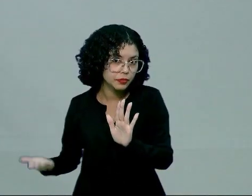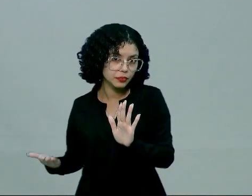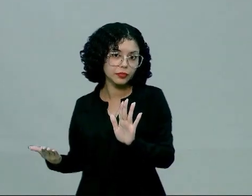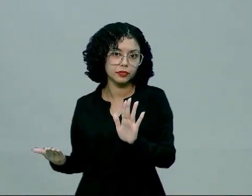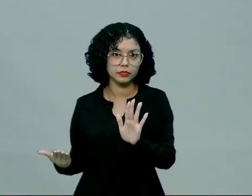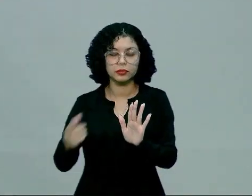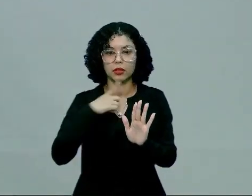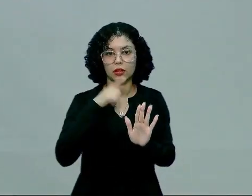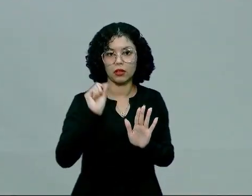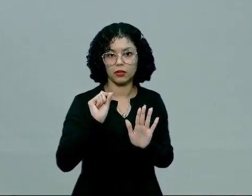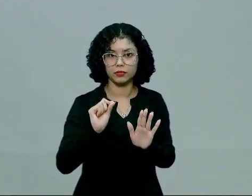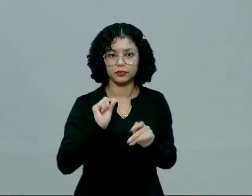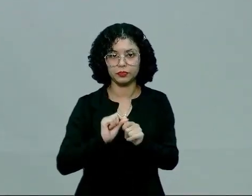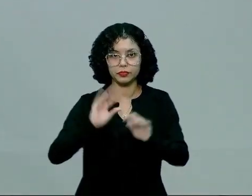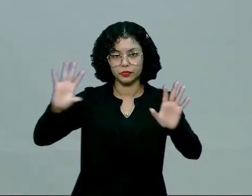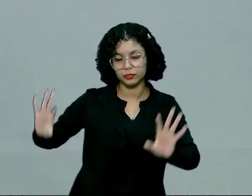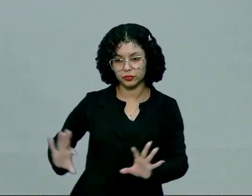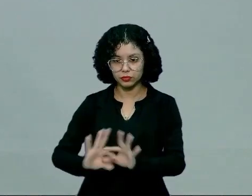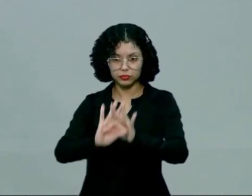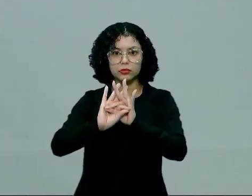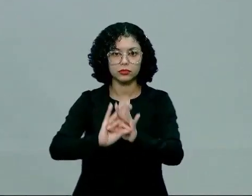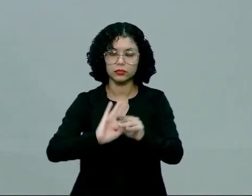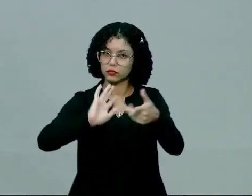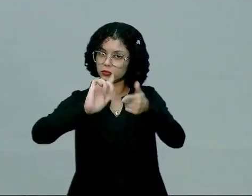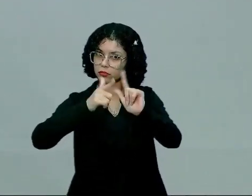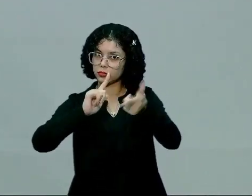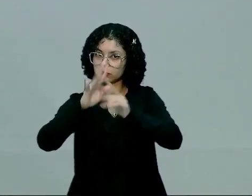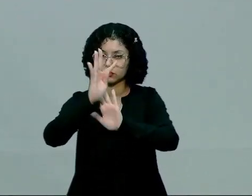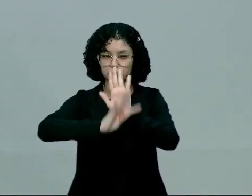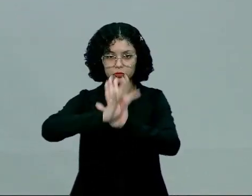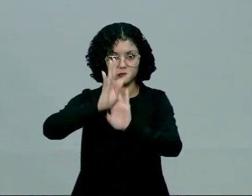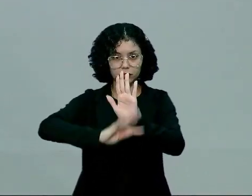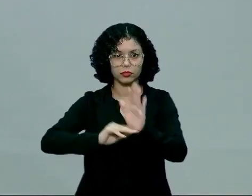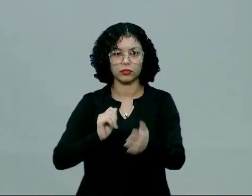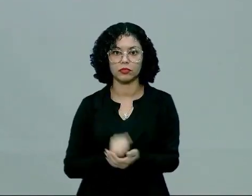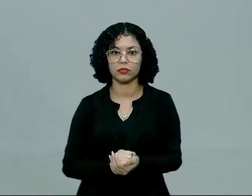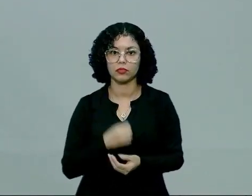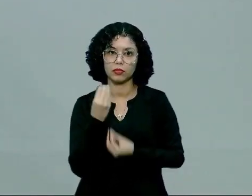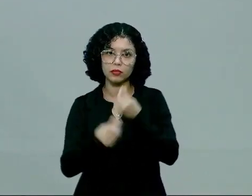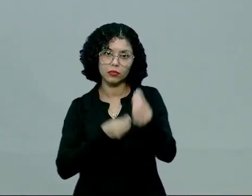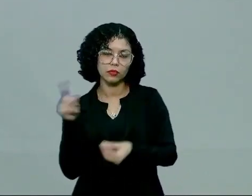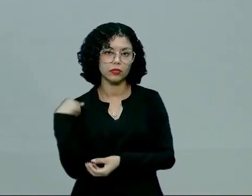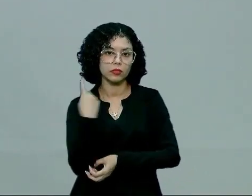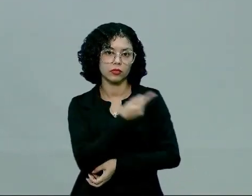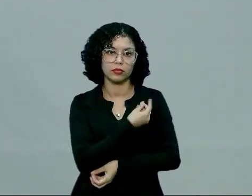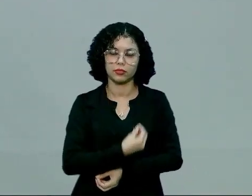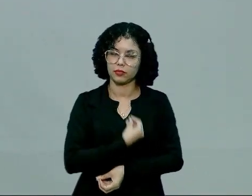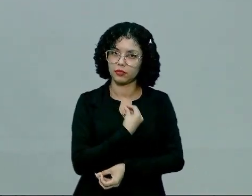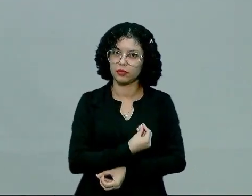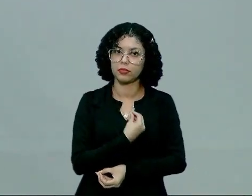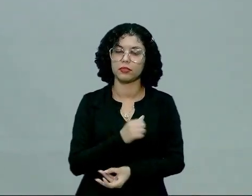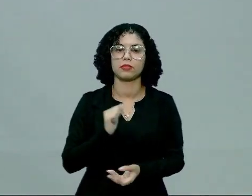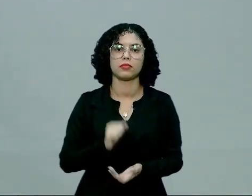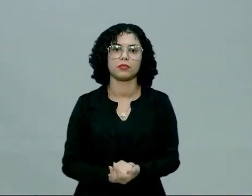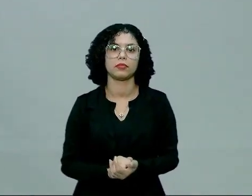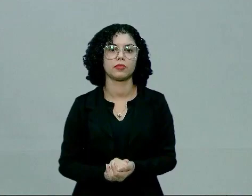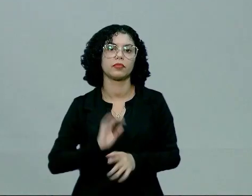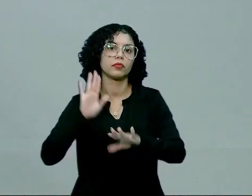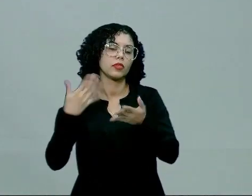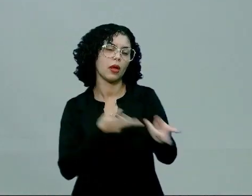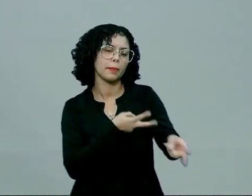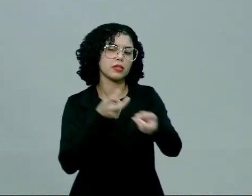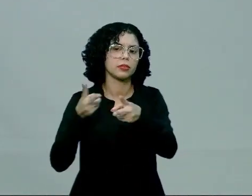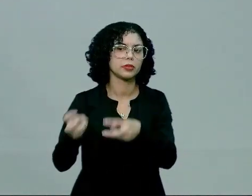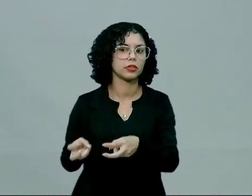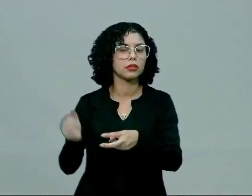como então aqui a gente vai fazer uma correlação da letra do texto com a nossa vivência Nossa compreensão Qual é a nossa